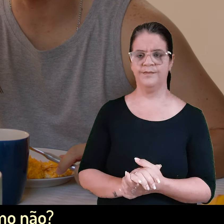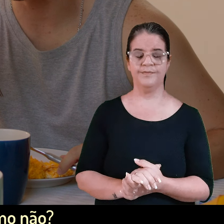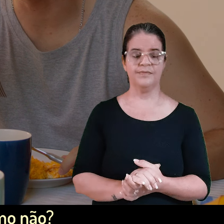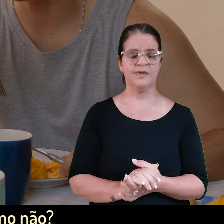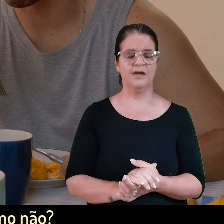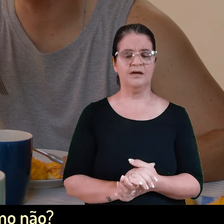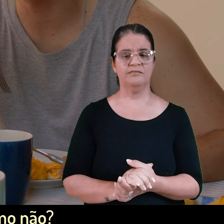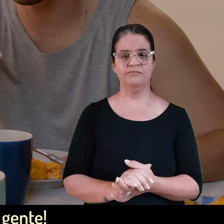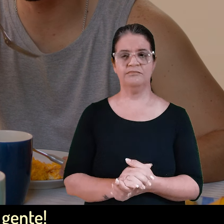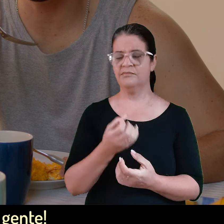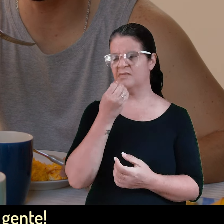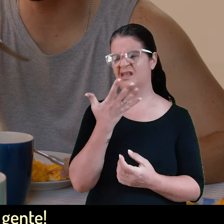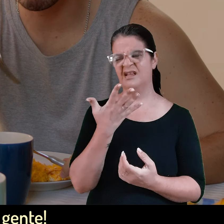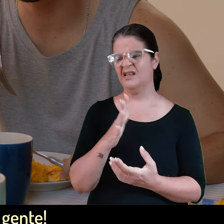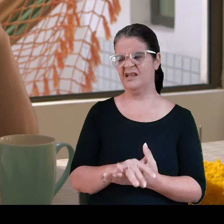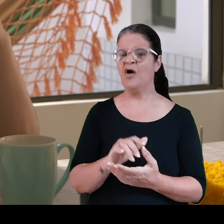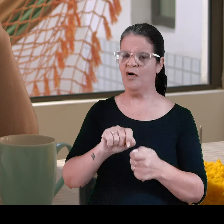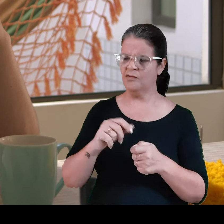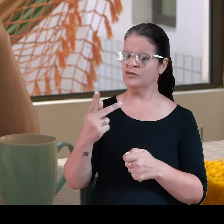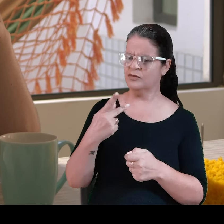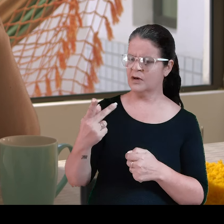Que é mesmo, não? Não fez pra gente.